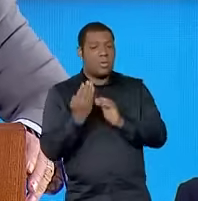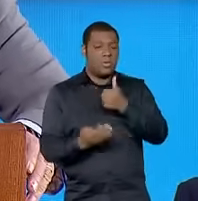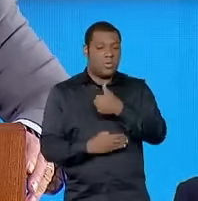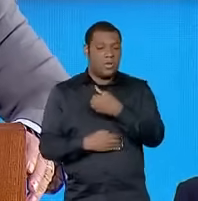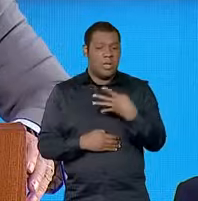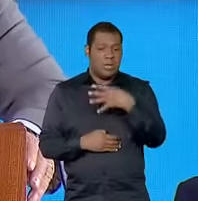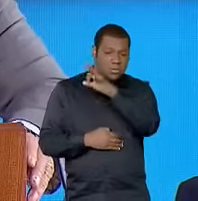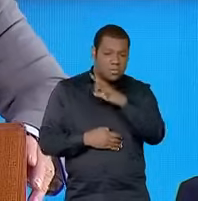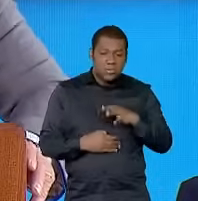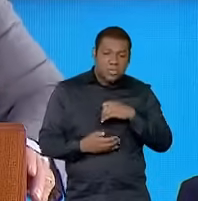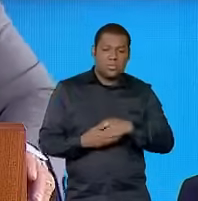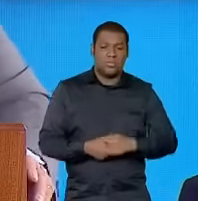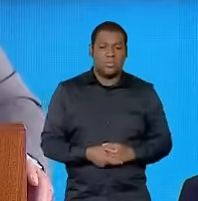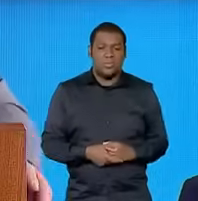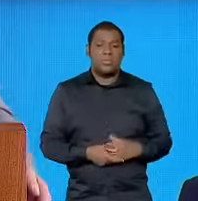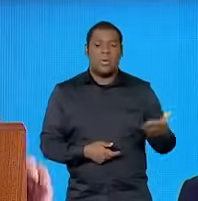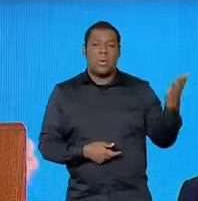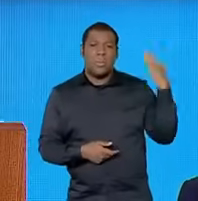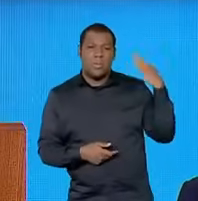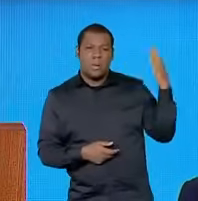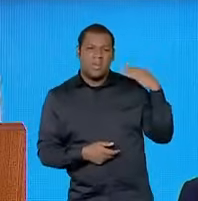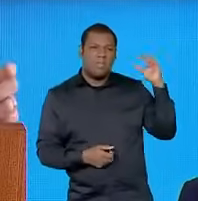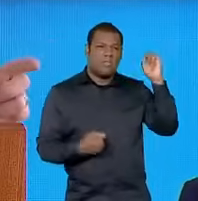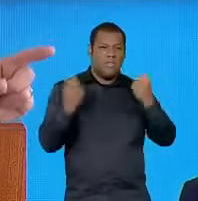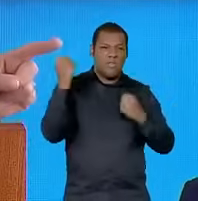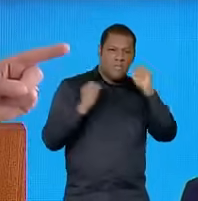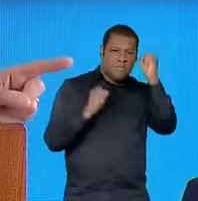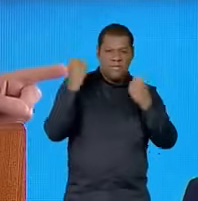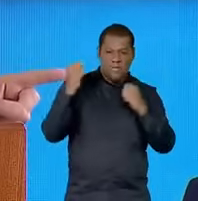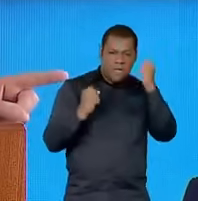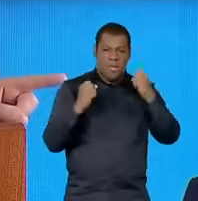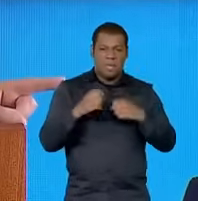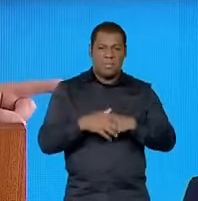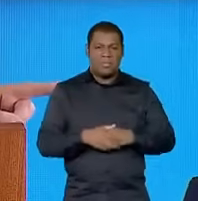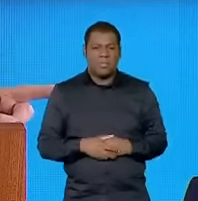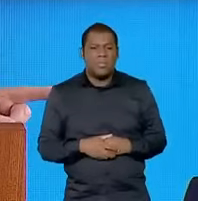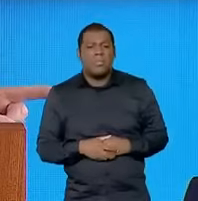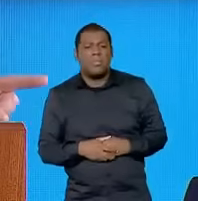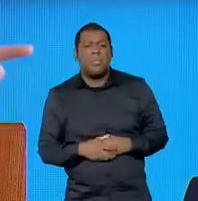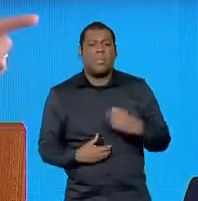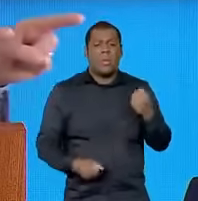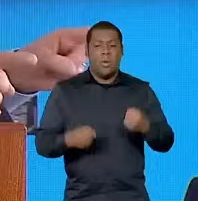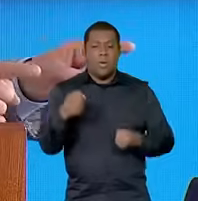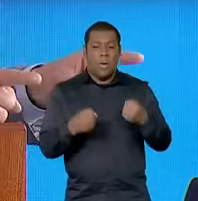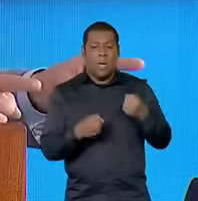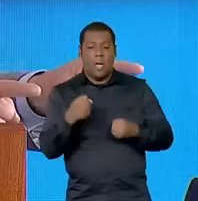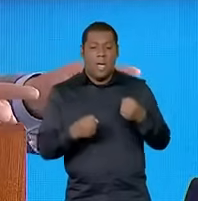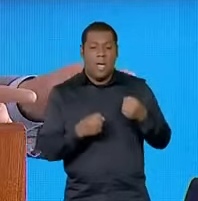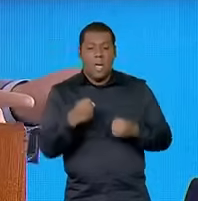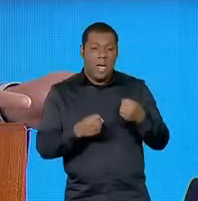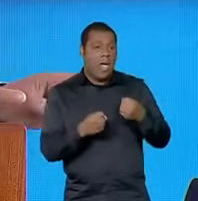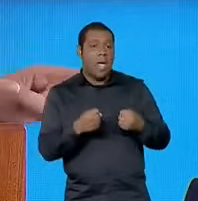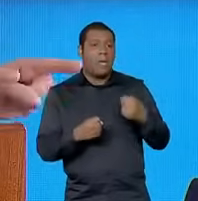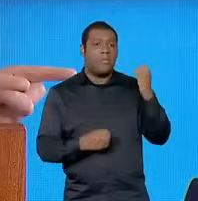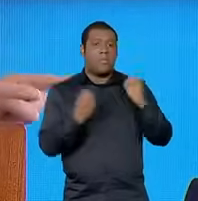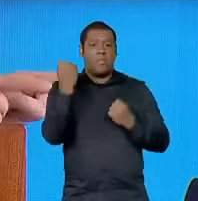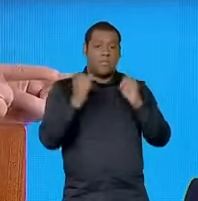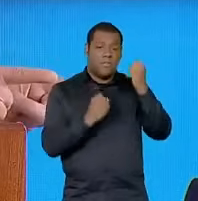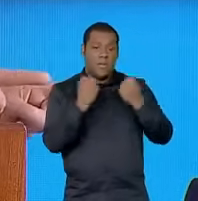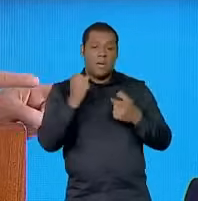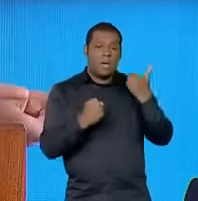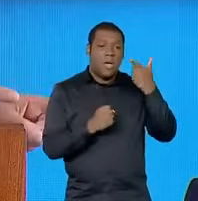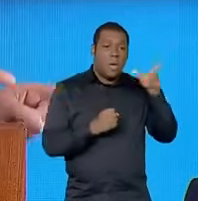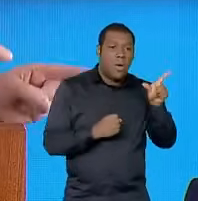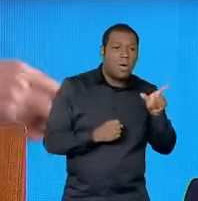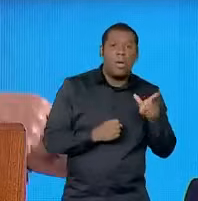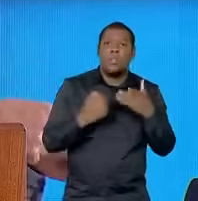Naquele tempo, a gente estava na porta de fábrica, passava uma perua de outra fábrica roubando